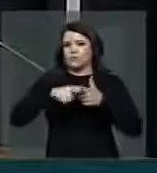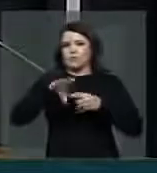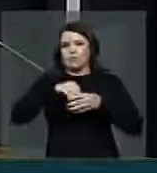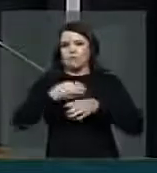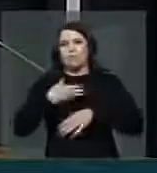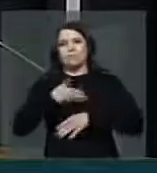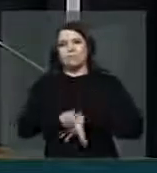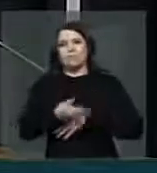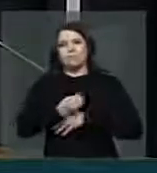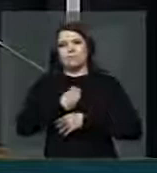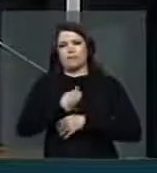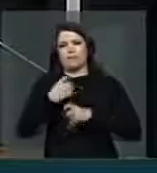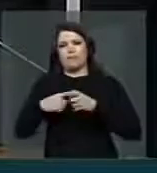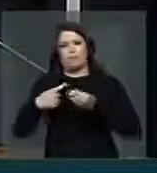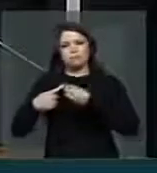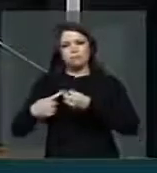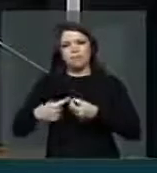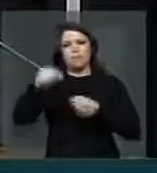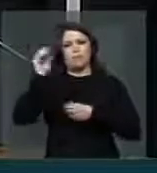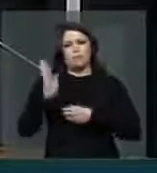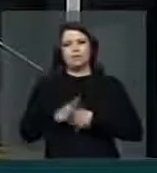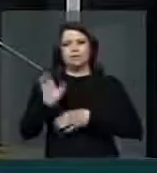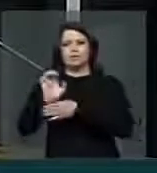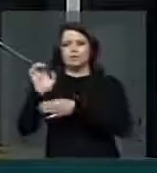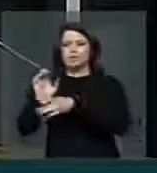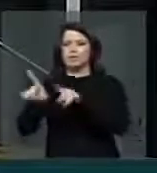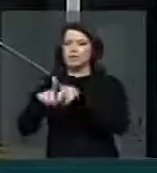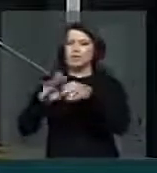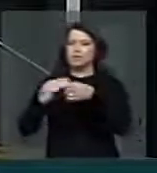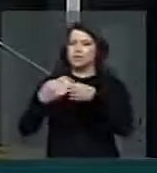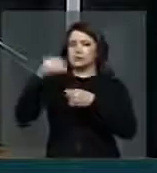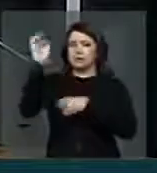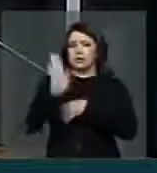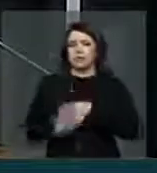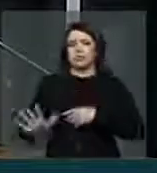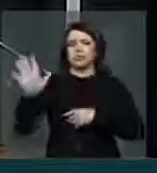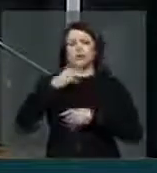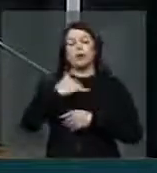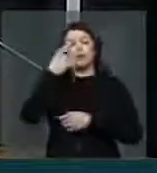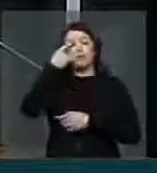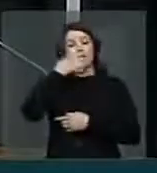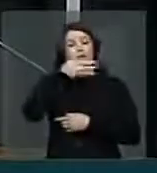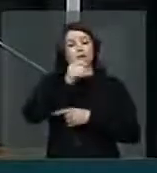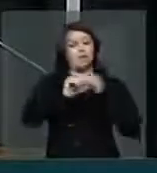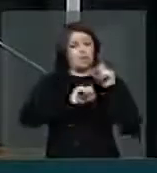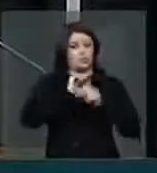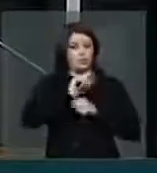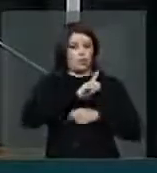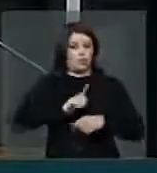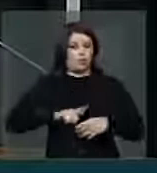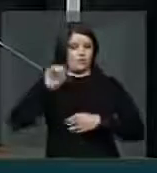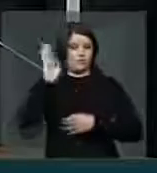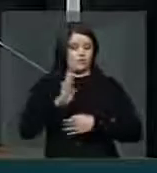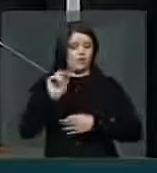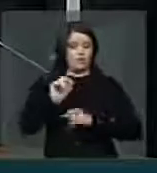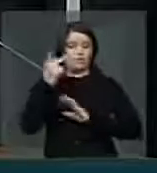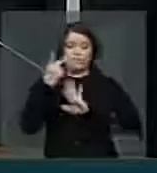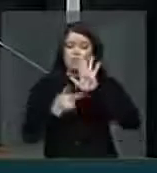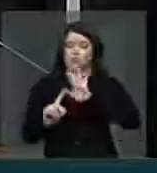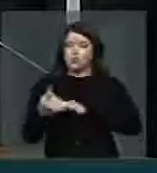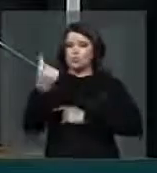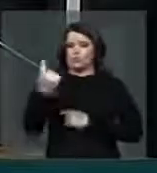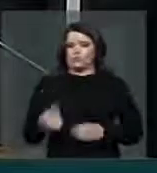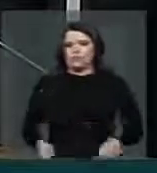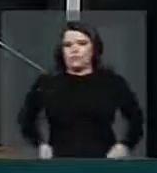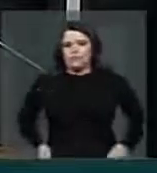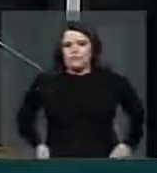dos médicos no interior do Brasil, nos estados e nos municípios brasileiros. O que, no meu entender, deve fazer o governo brasileiro? Deve fazer um plano único